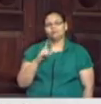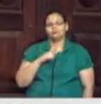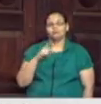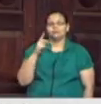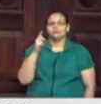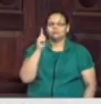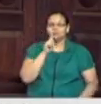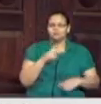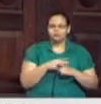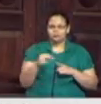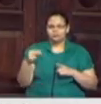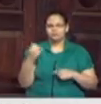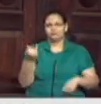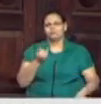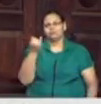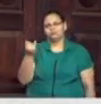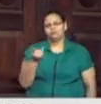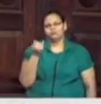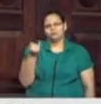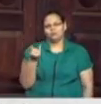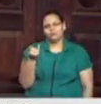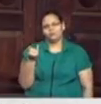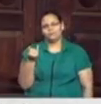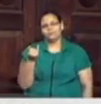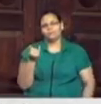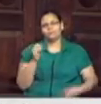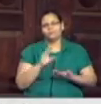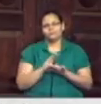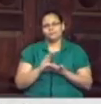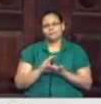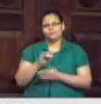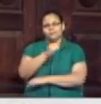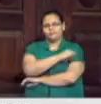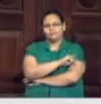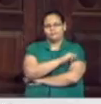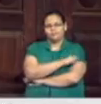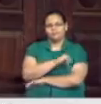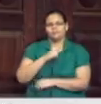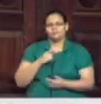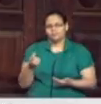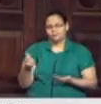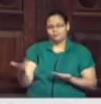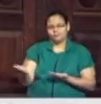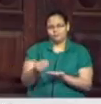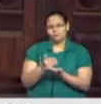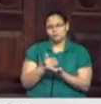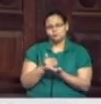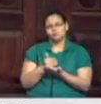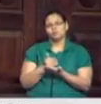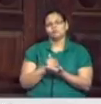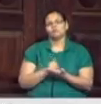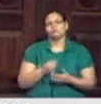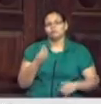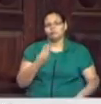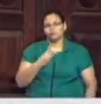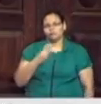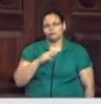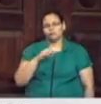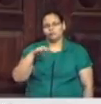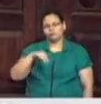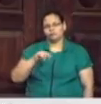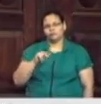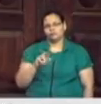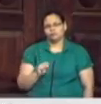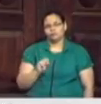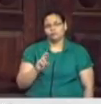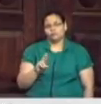importantes. Com mediação do Conselho, doutor Sadi Noel, o Rio de Janeiro está recebendo investimentos da ordem de 3 milhões de reais